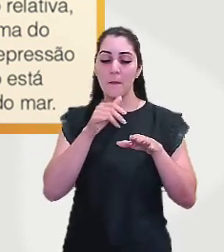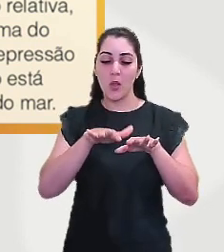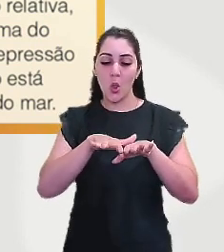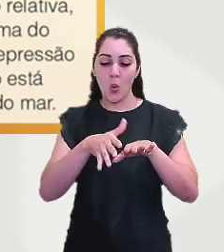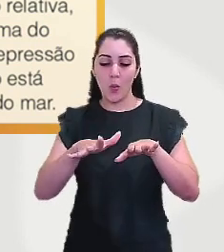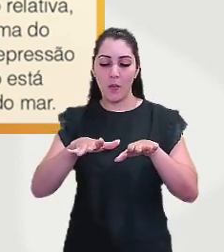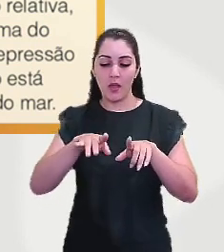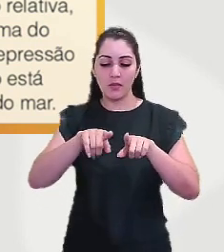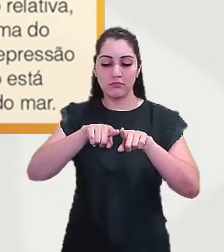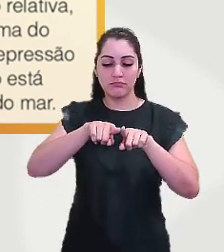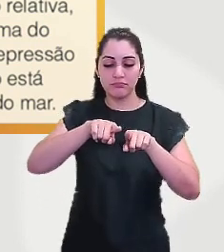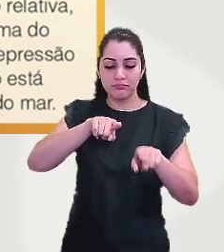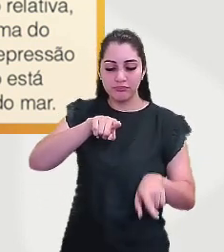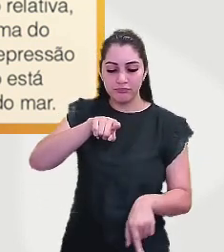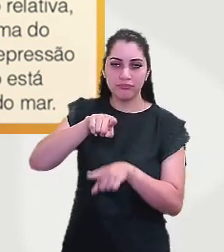mar.